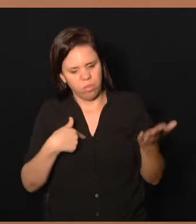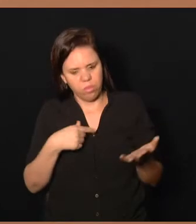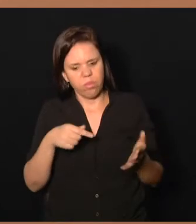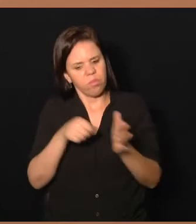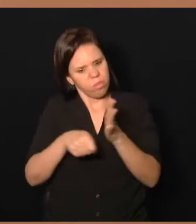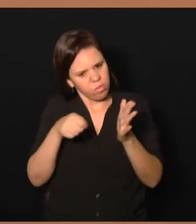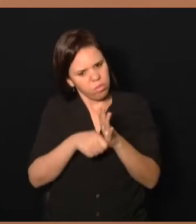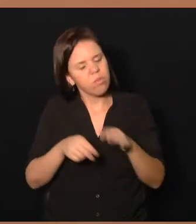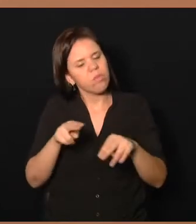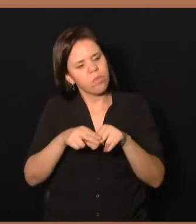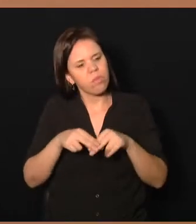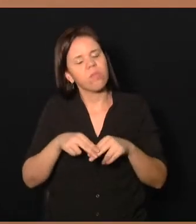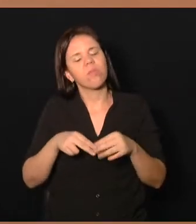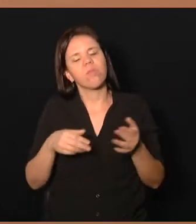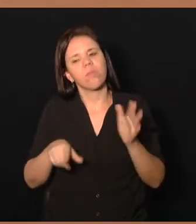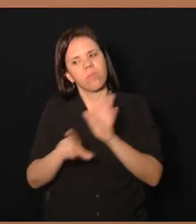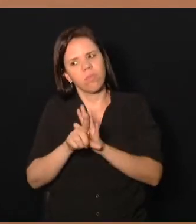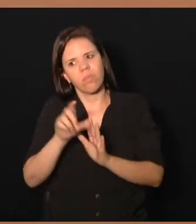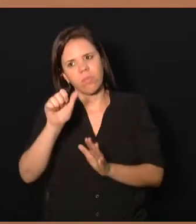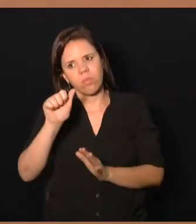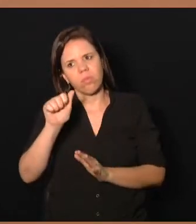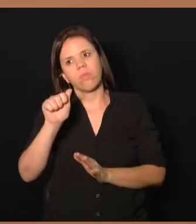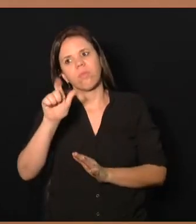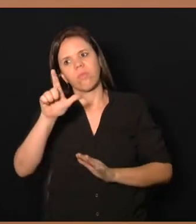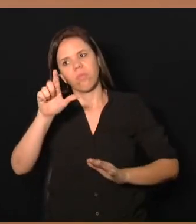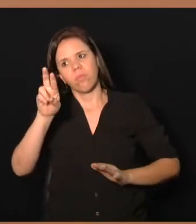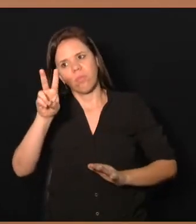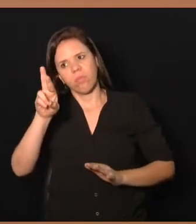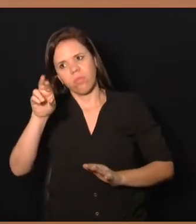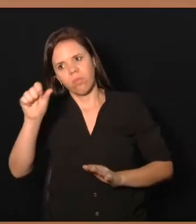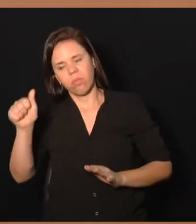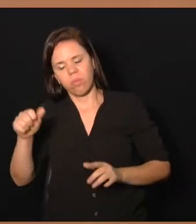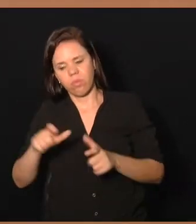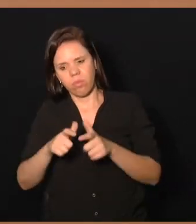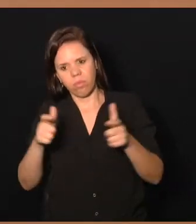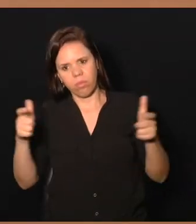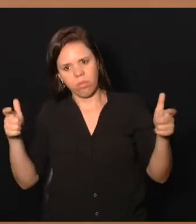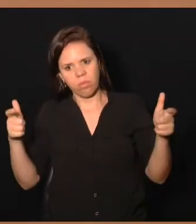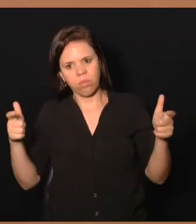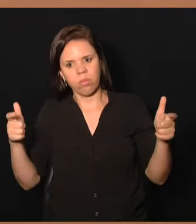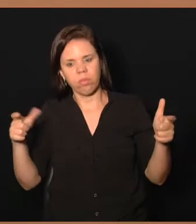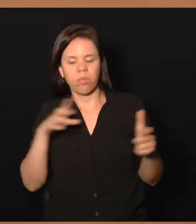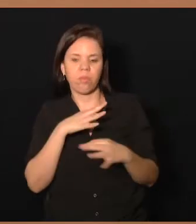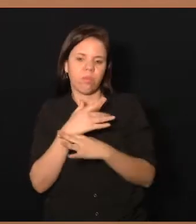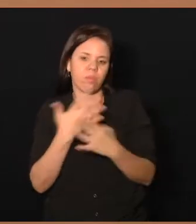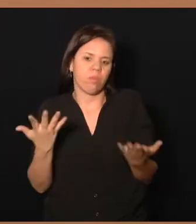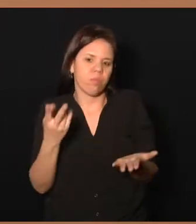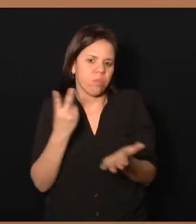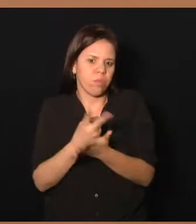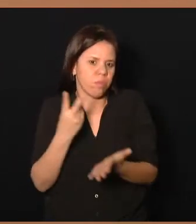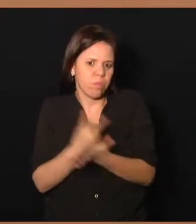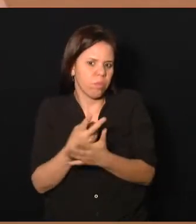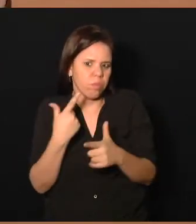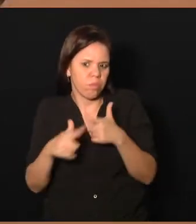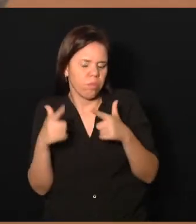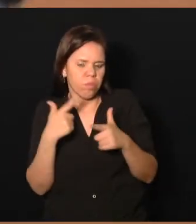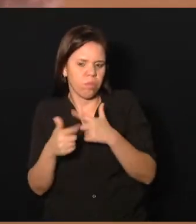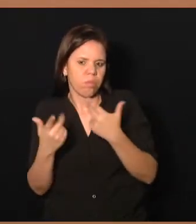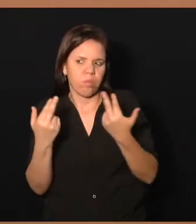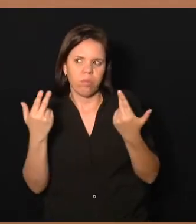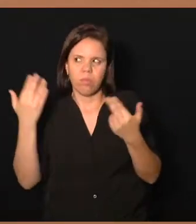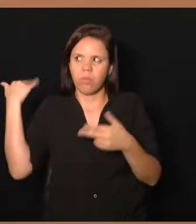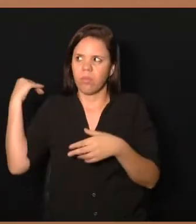alvarás. Porque não é possível nós termos uma cidade que cresceu o que cresceu e com o mesmo problema dos